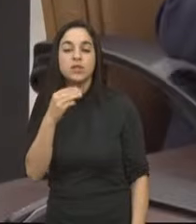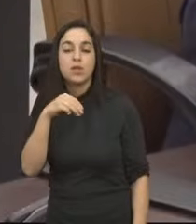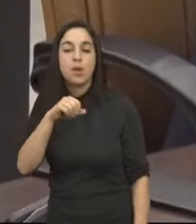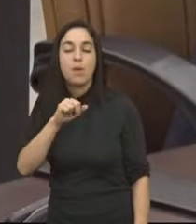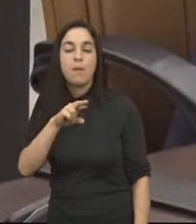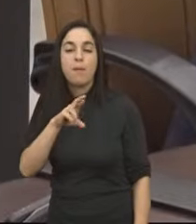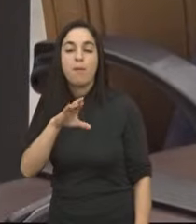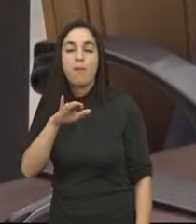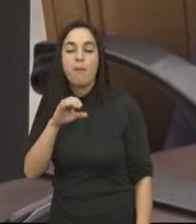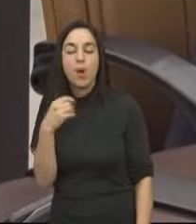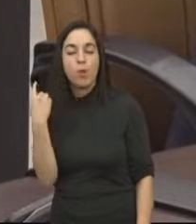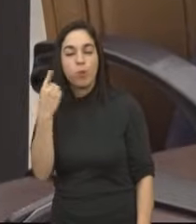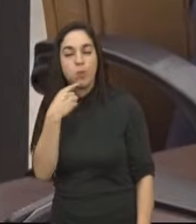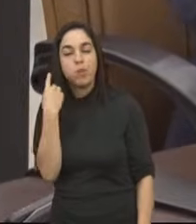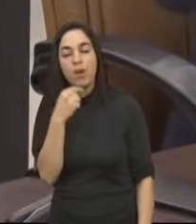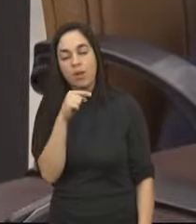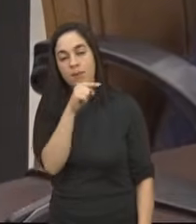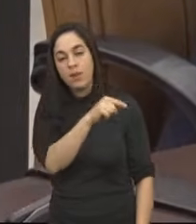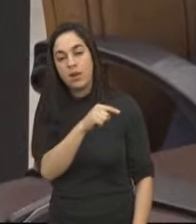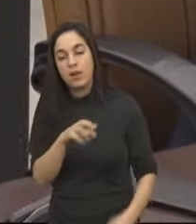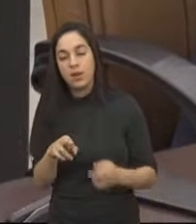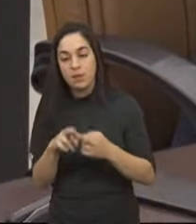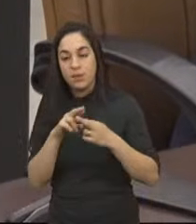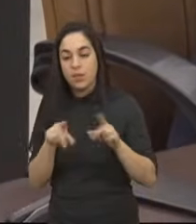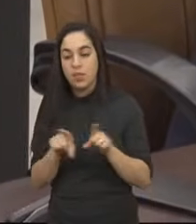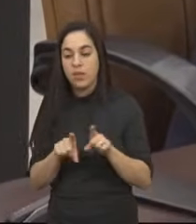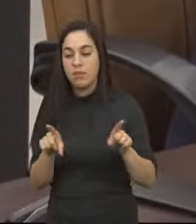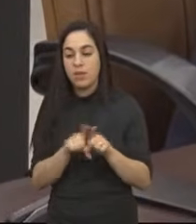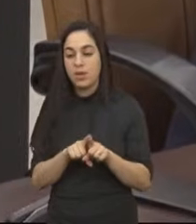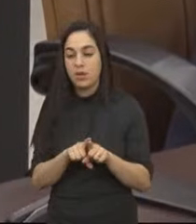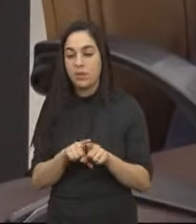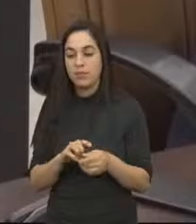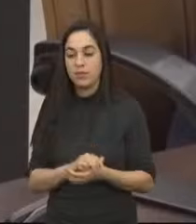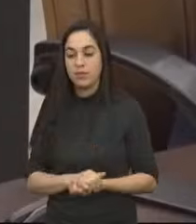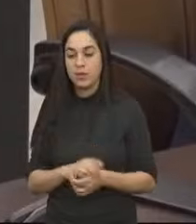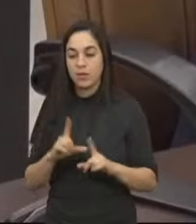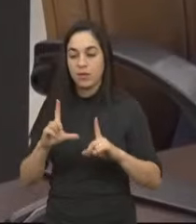Alvino esse requerimento, também a foto aqui